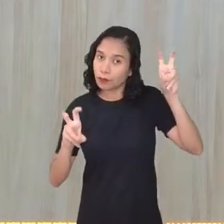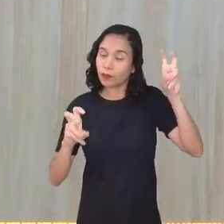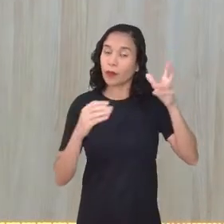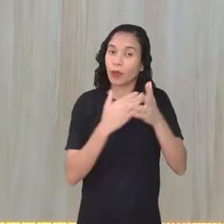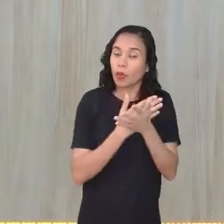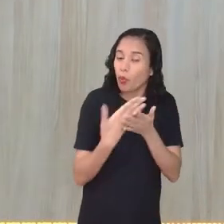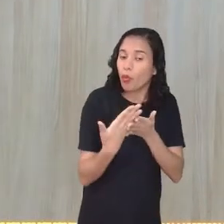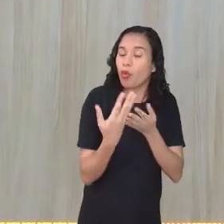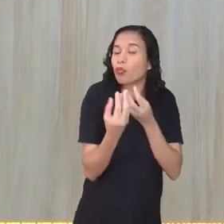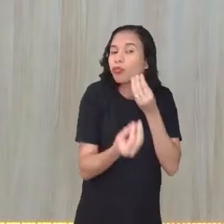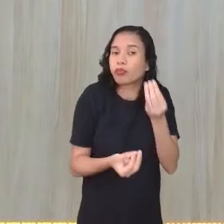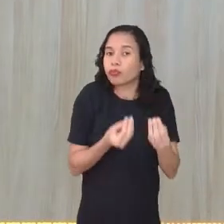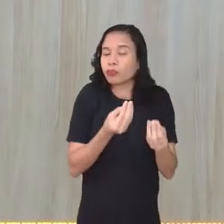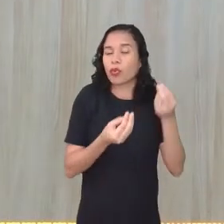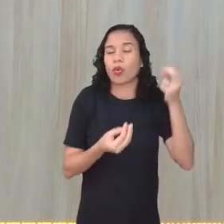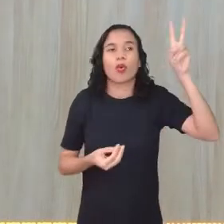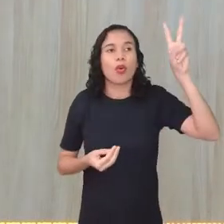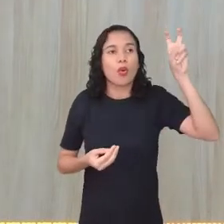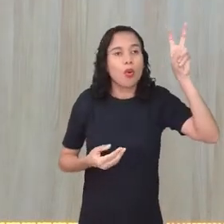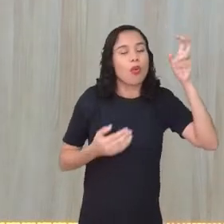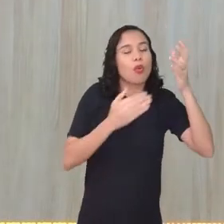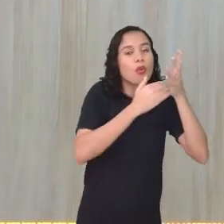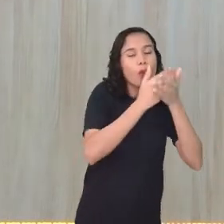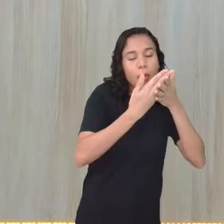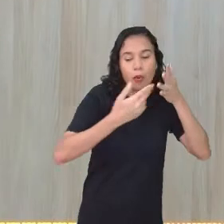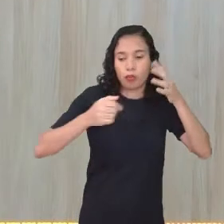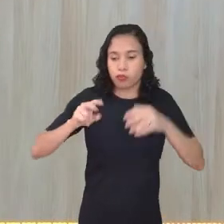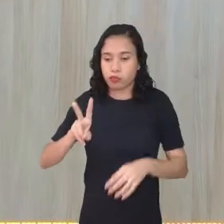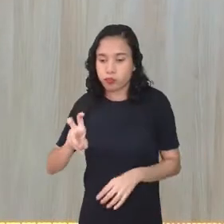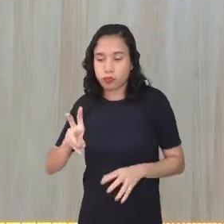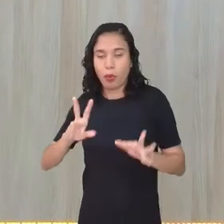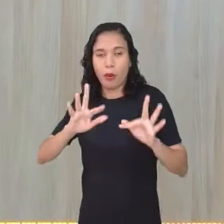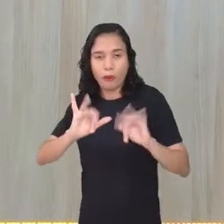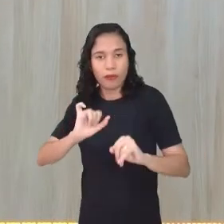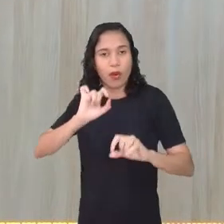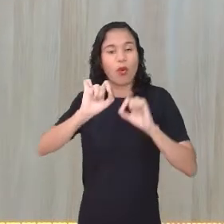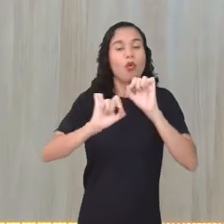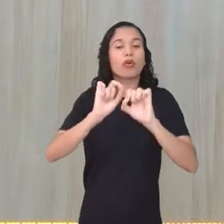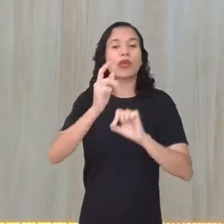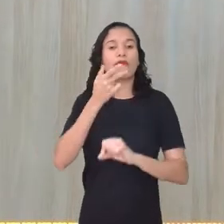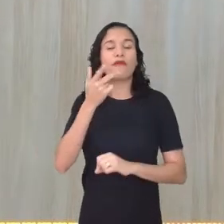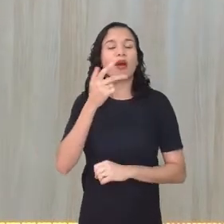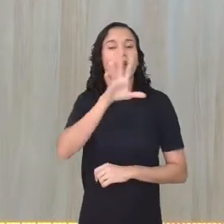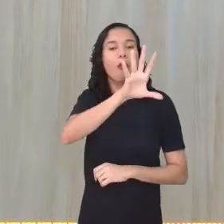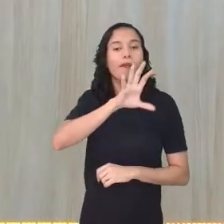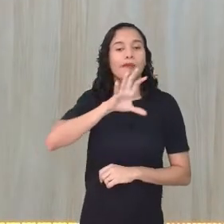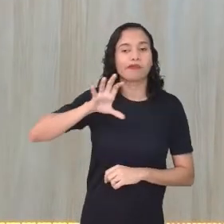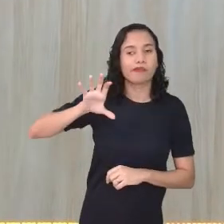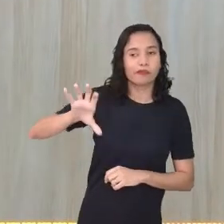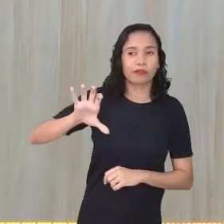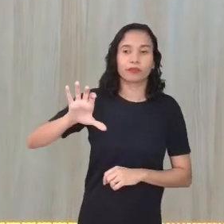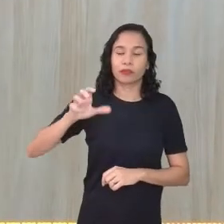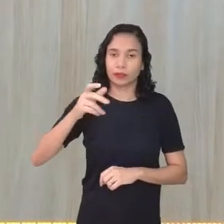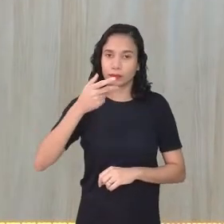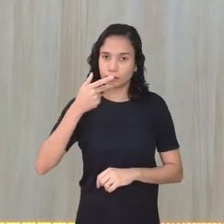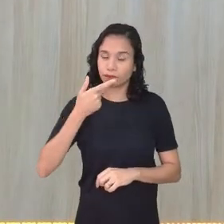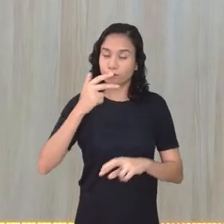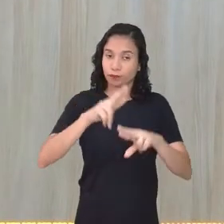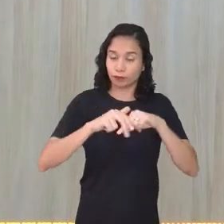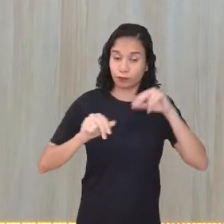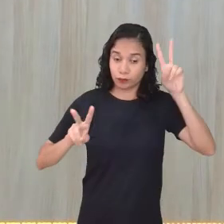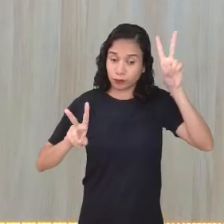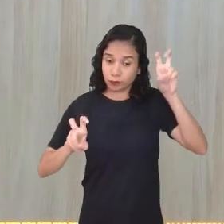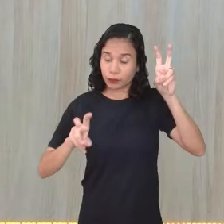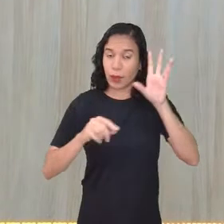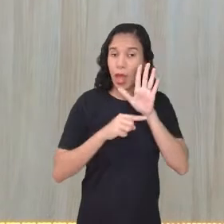marca justamente essa citação. O que foi que Clarice disse e qual foi a parte que o jornalista falou. Então, as aspas